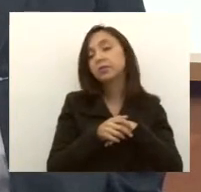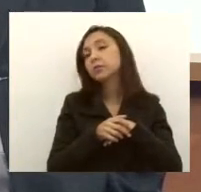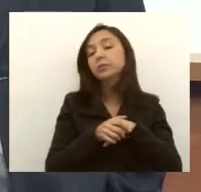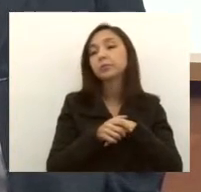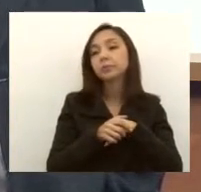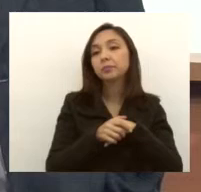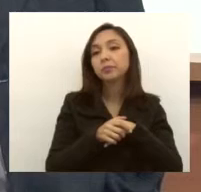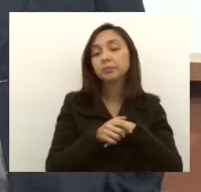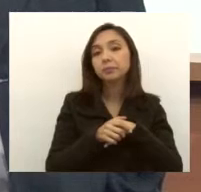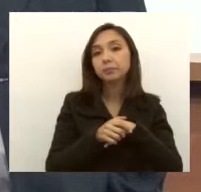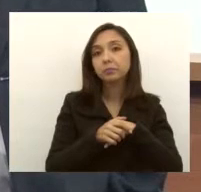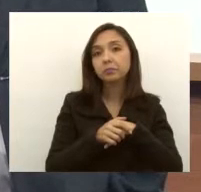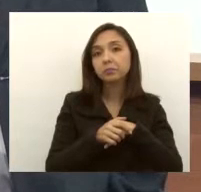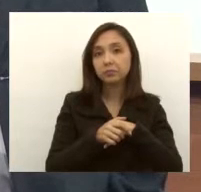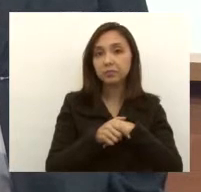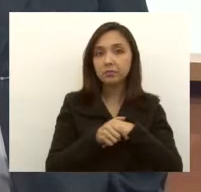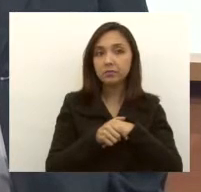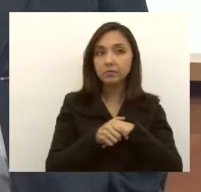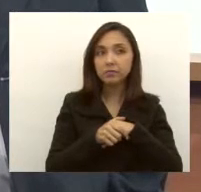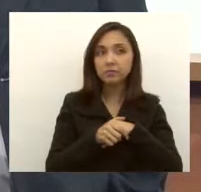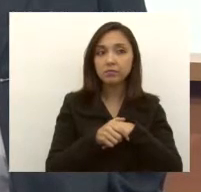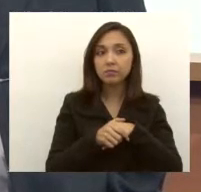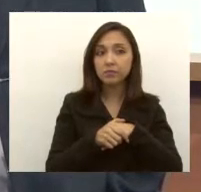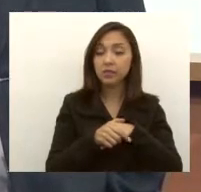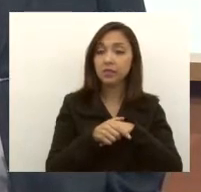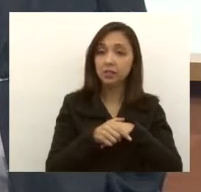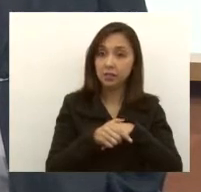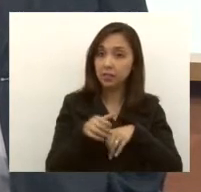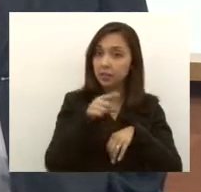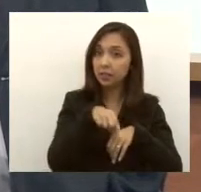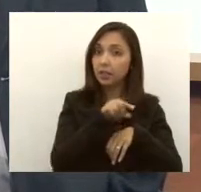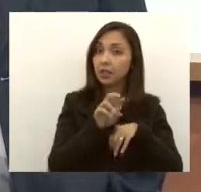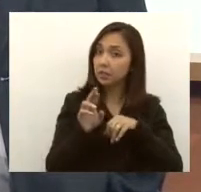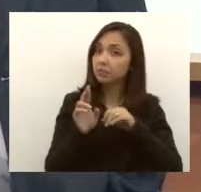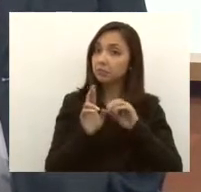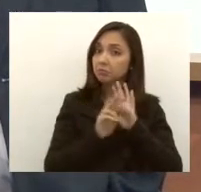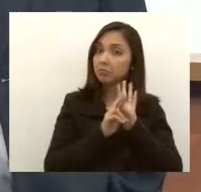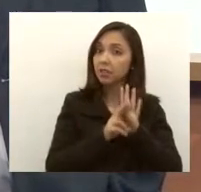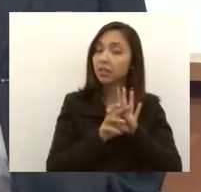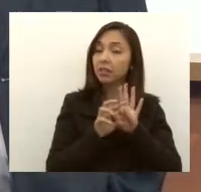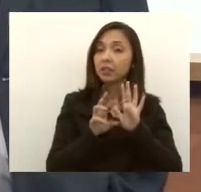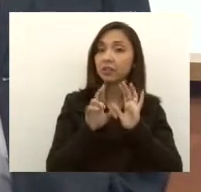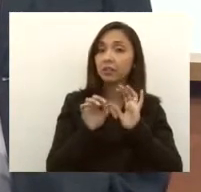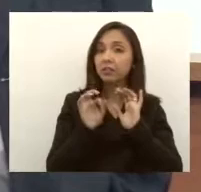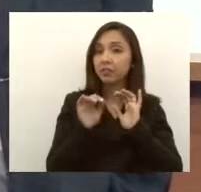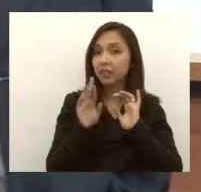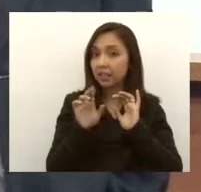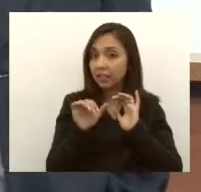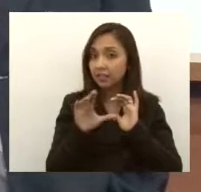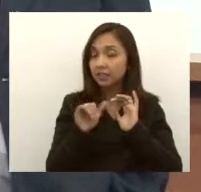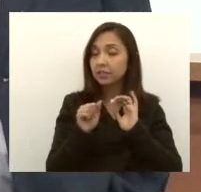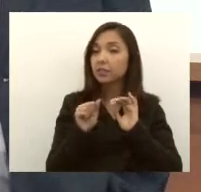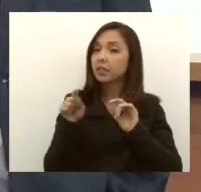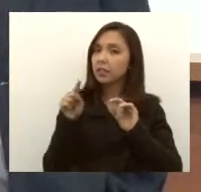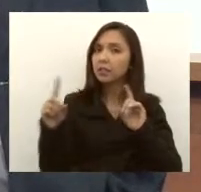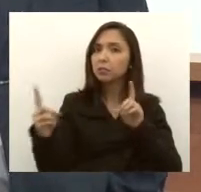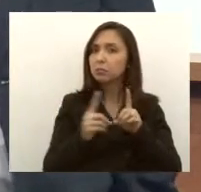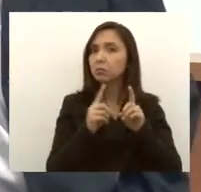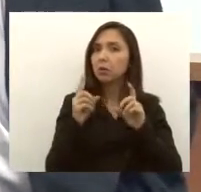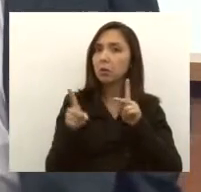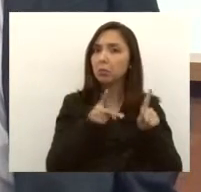do município de Guarulhos, e era referência em Guarulhos, porque o Pascoal Tomeu, 5 horas da manhã, atendia a